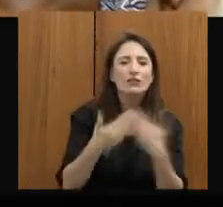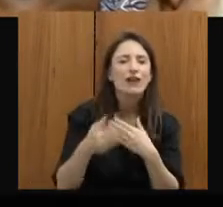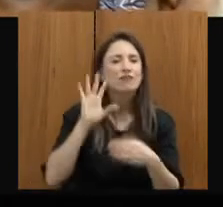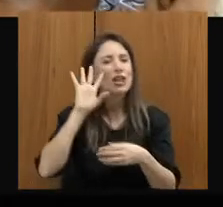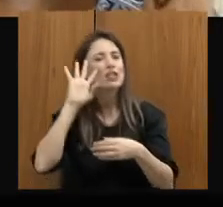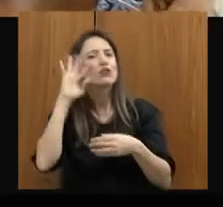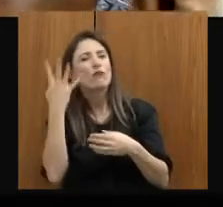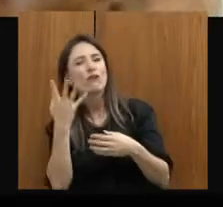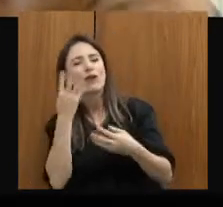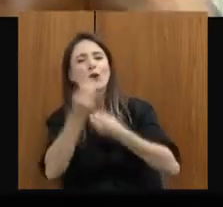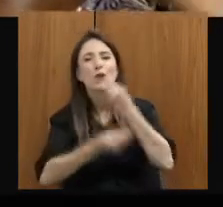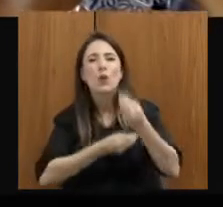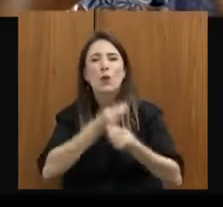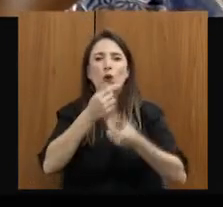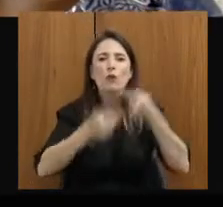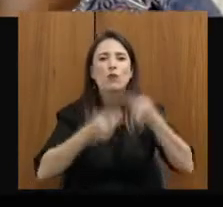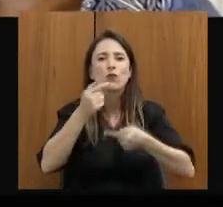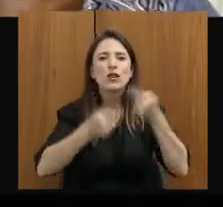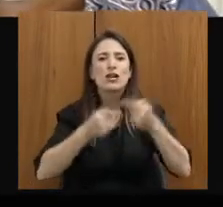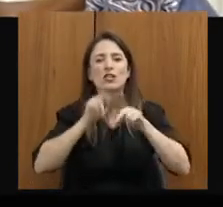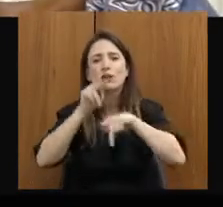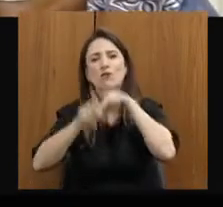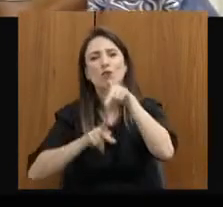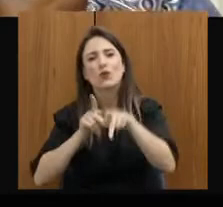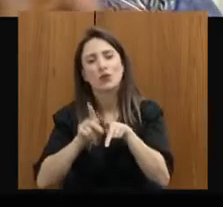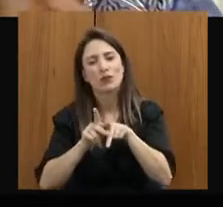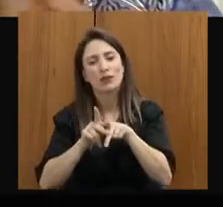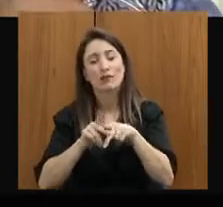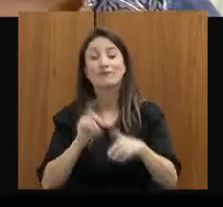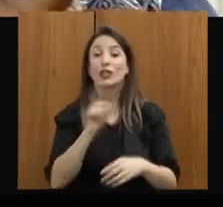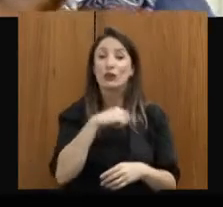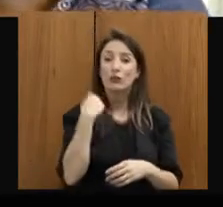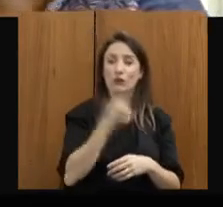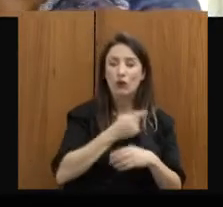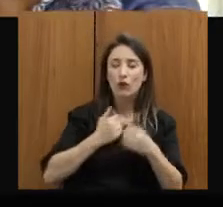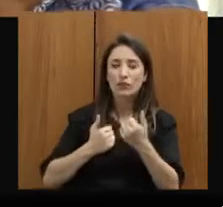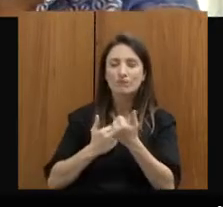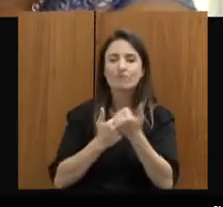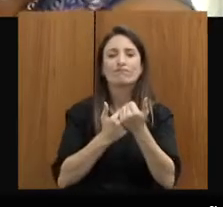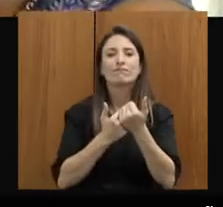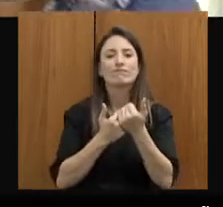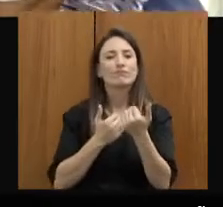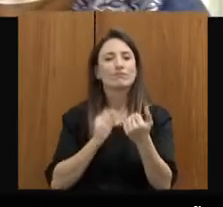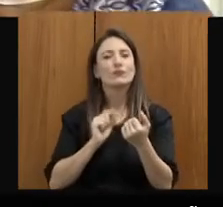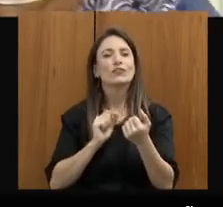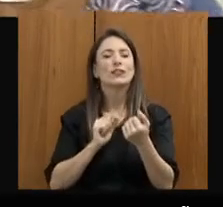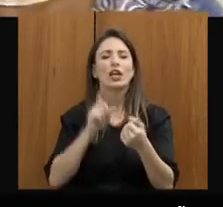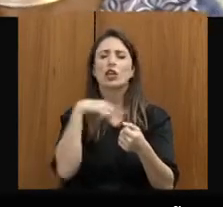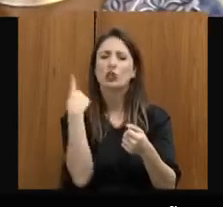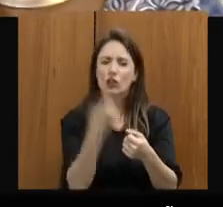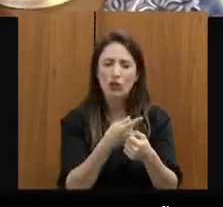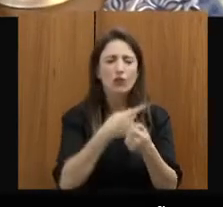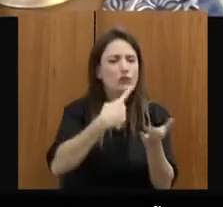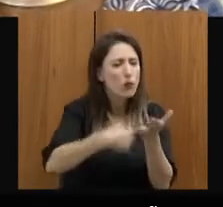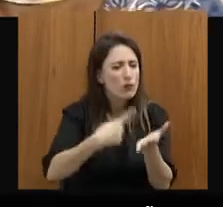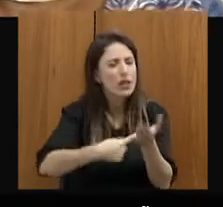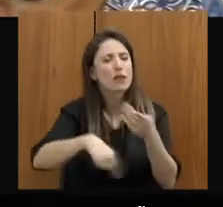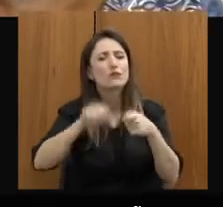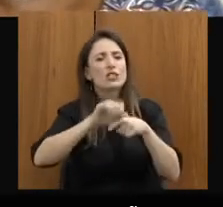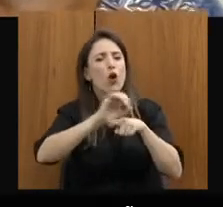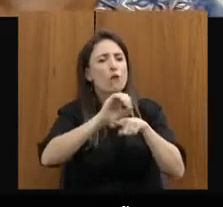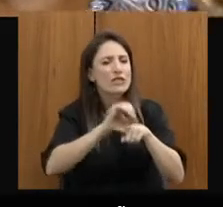pública e aí a gente tinha que através da conversa prolongada nosso dentro dezenas de oficinas dessas lideranças